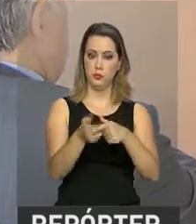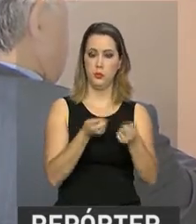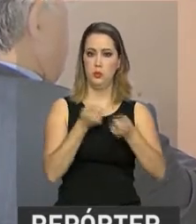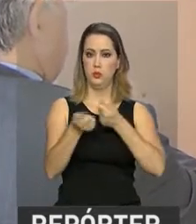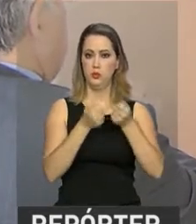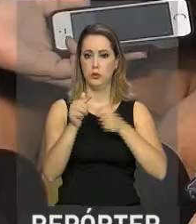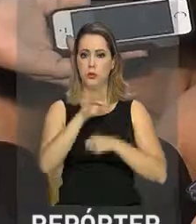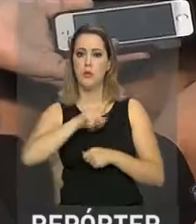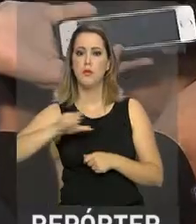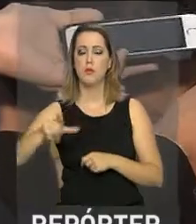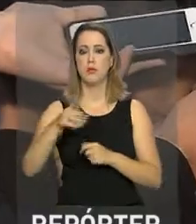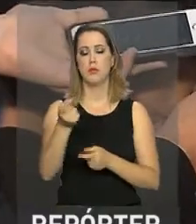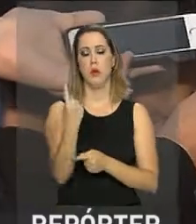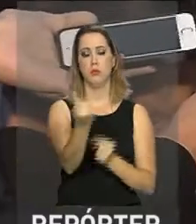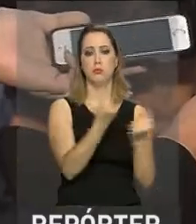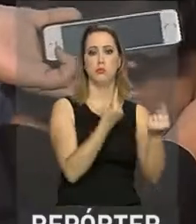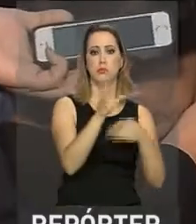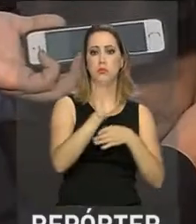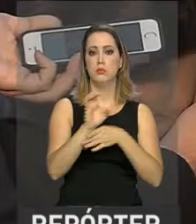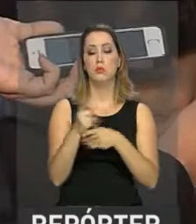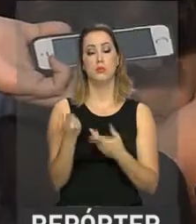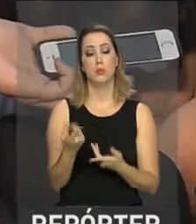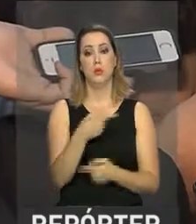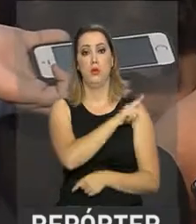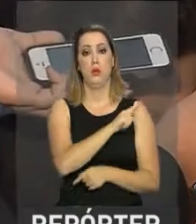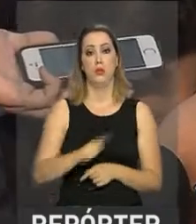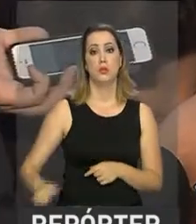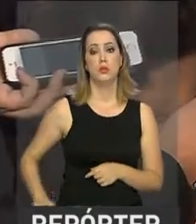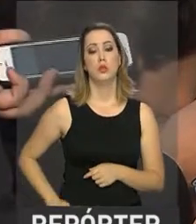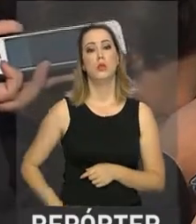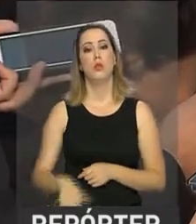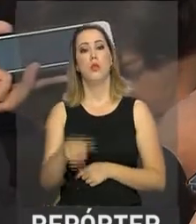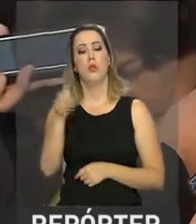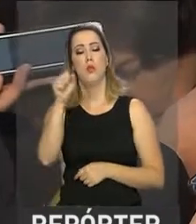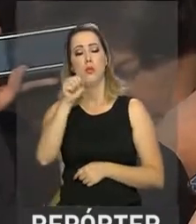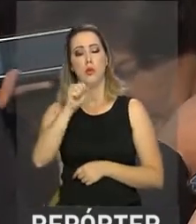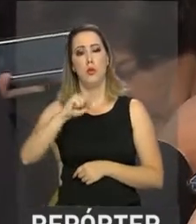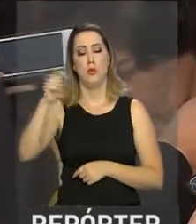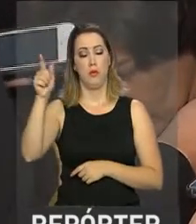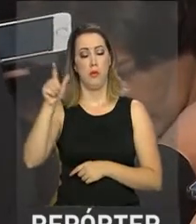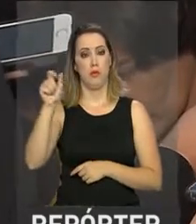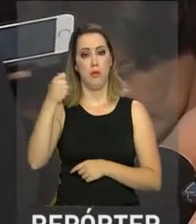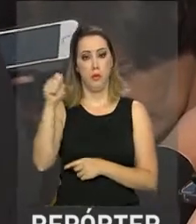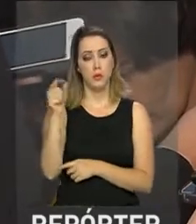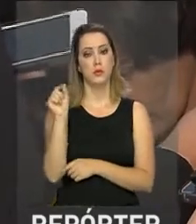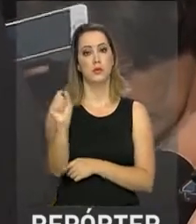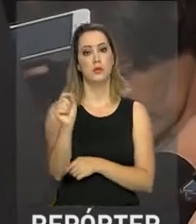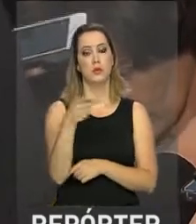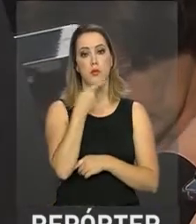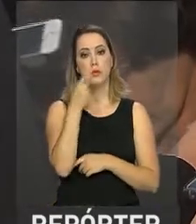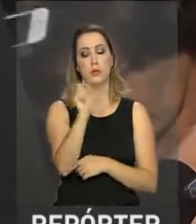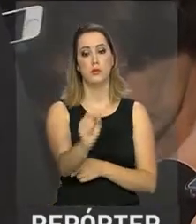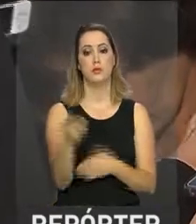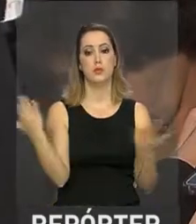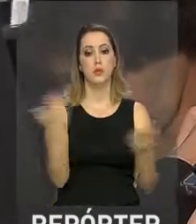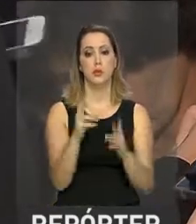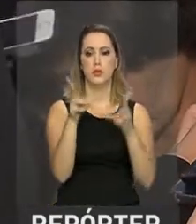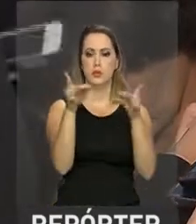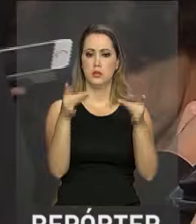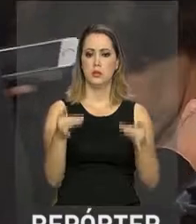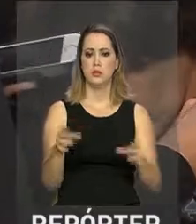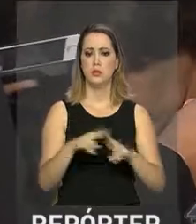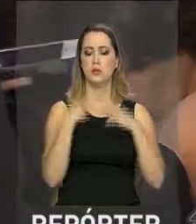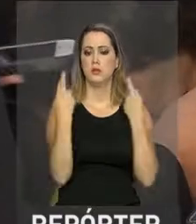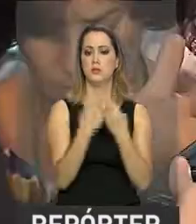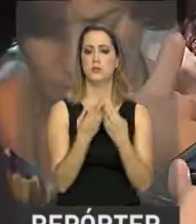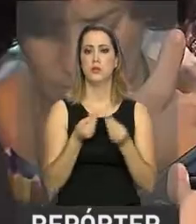nos estados. O governador de Santa Catarina, Raimundo Colombo, disse que agora detalhes da reunião vão ser levados para cada região